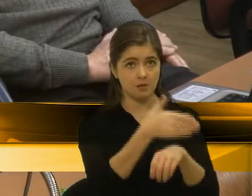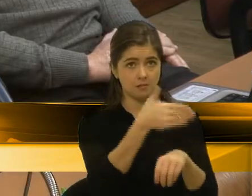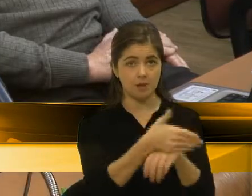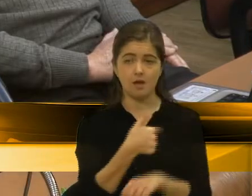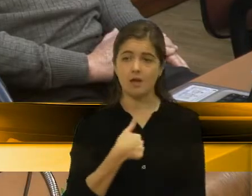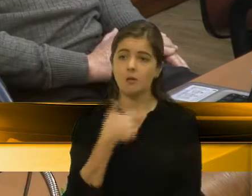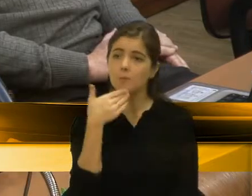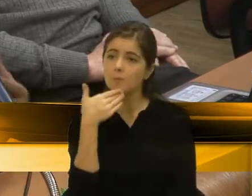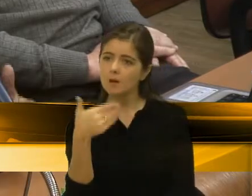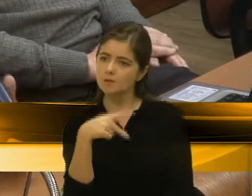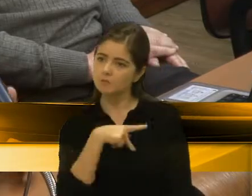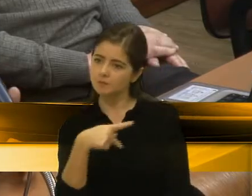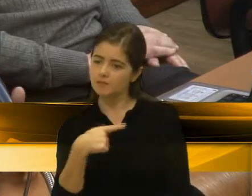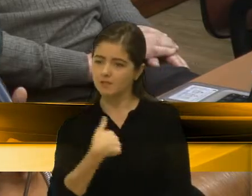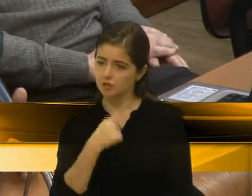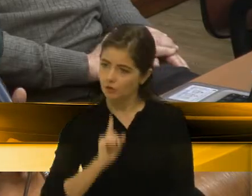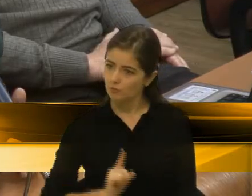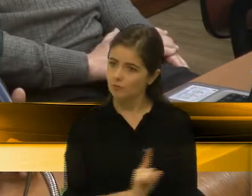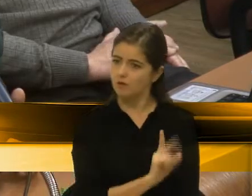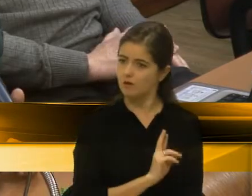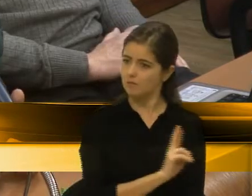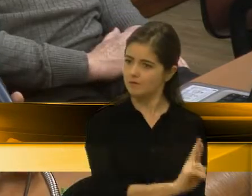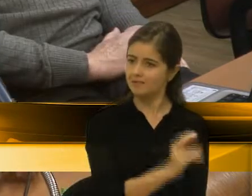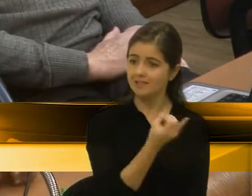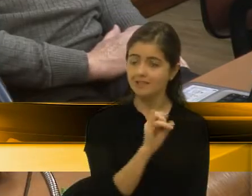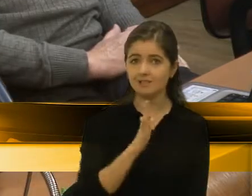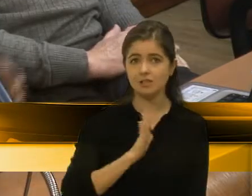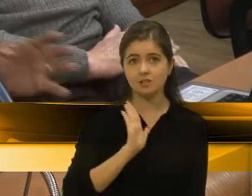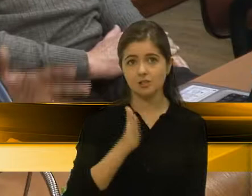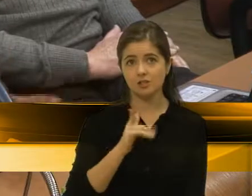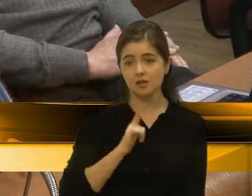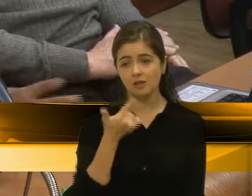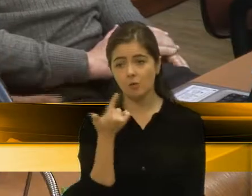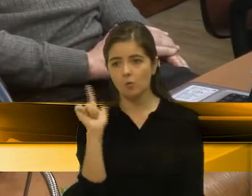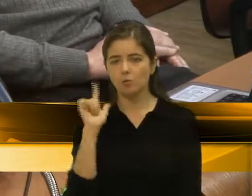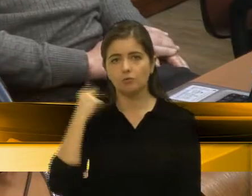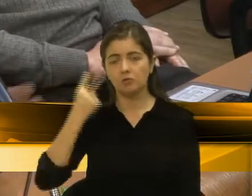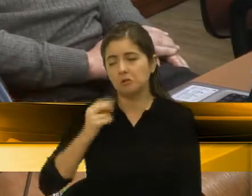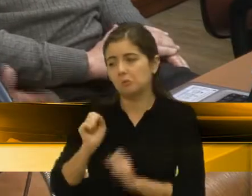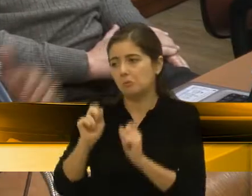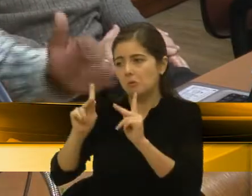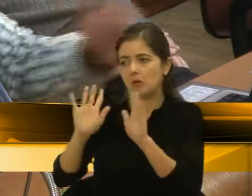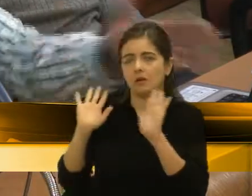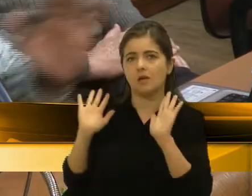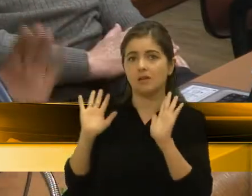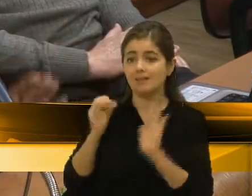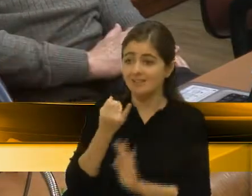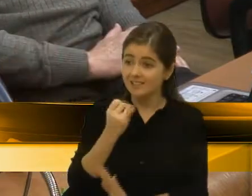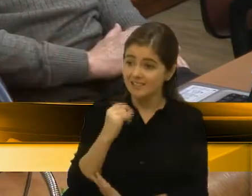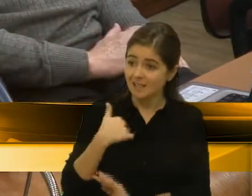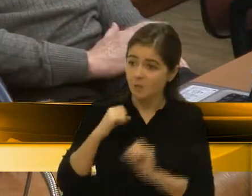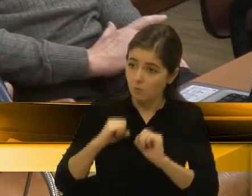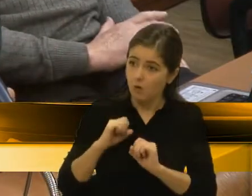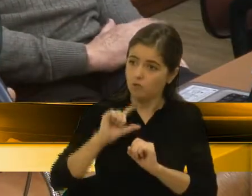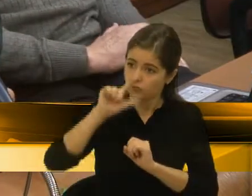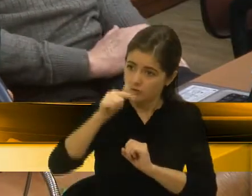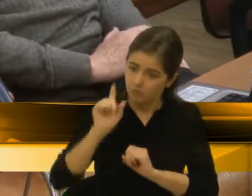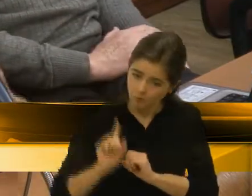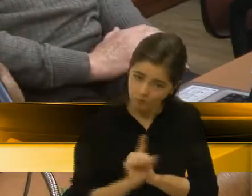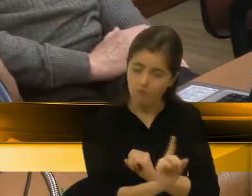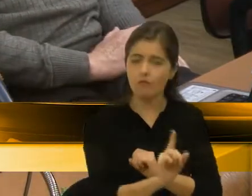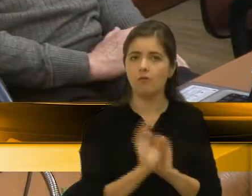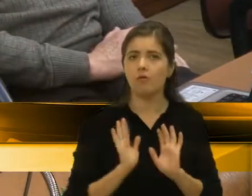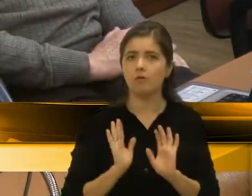peço a representação do presidente. Se já tiver alguém, e o presidente Edson já tem alguém, ok. Se eu puder ir depois, eu vou. E me ausento